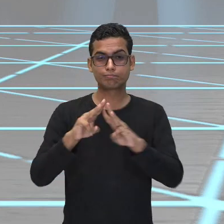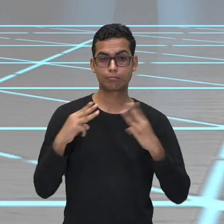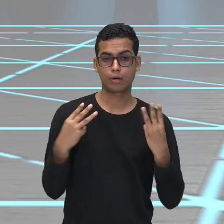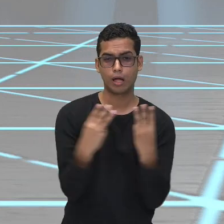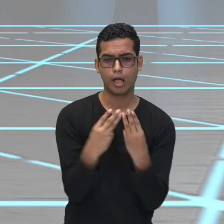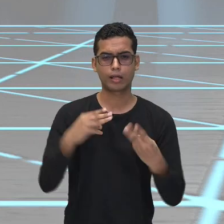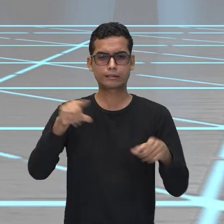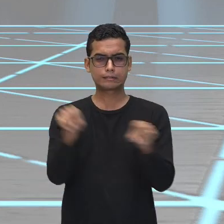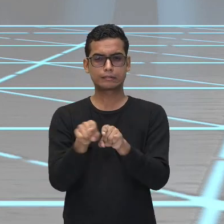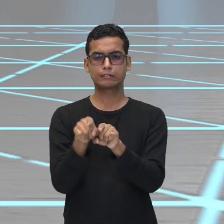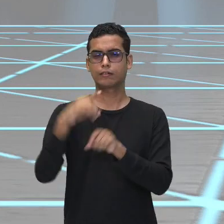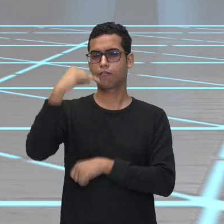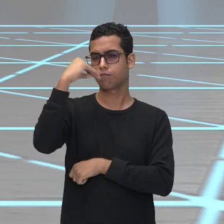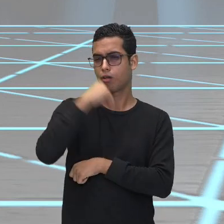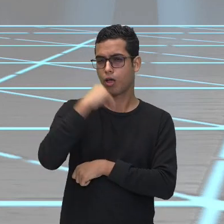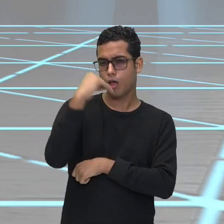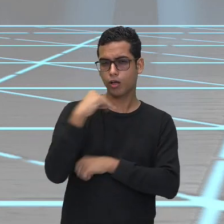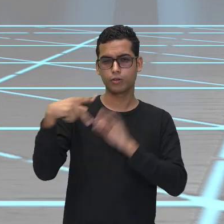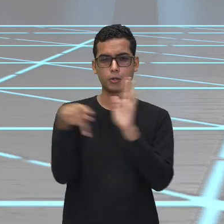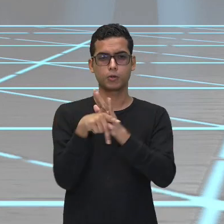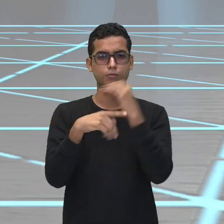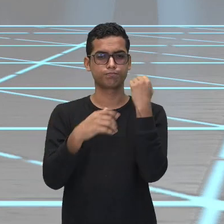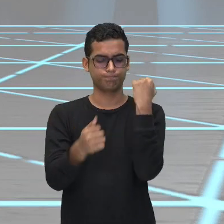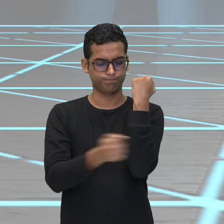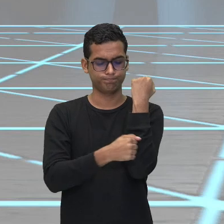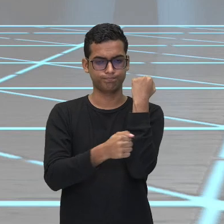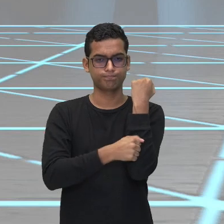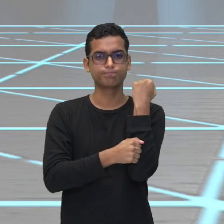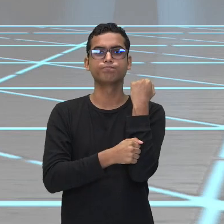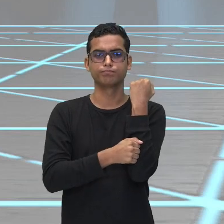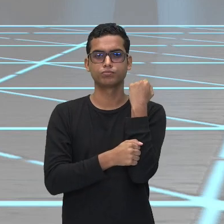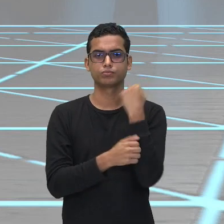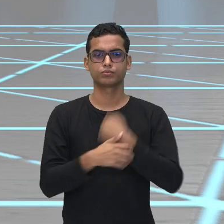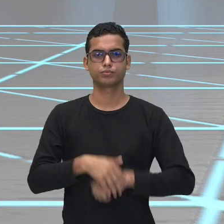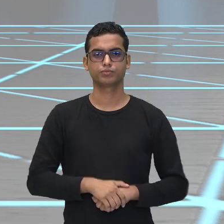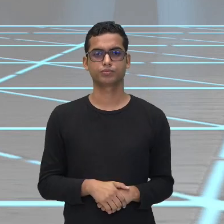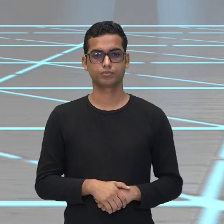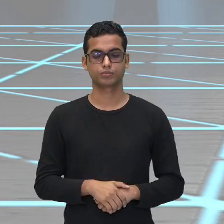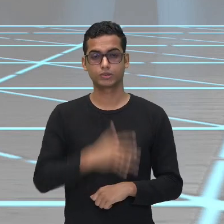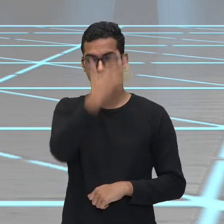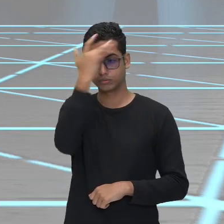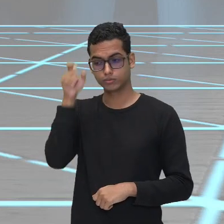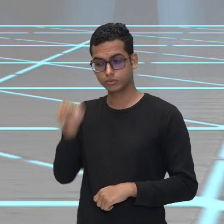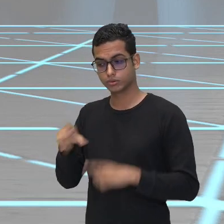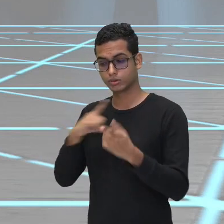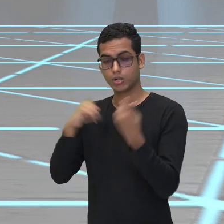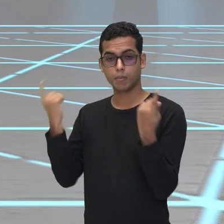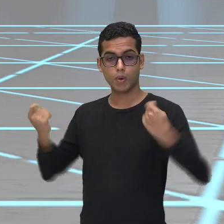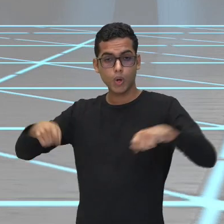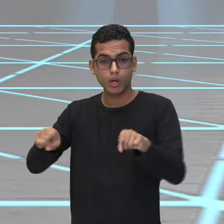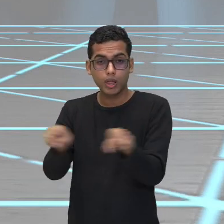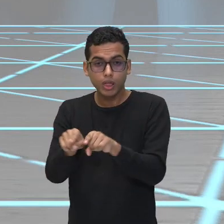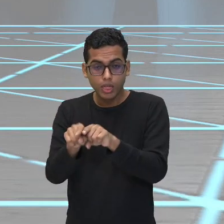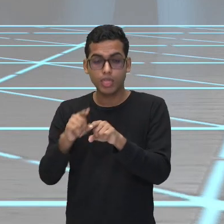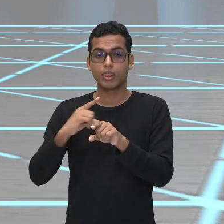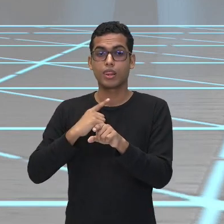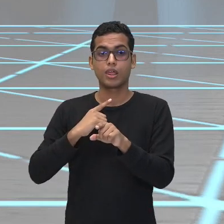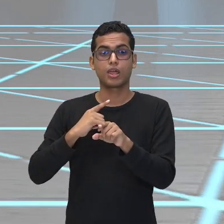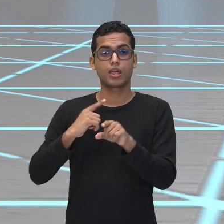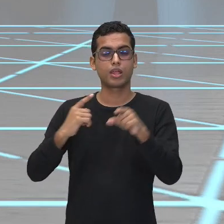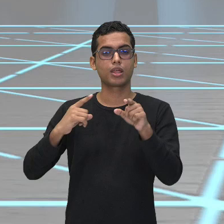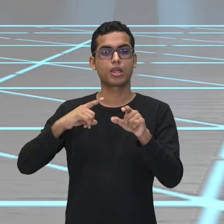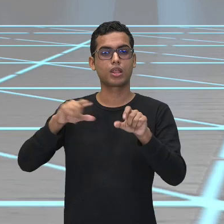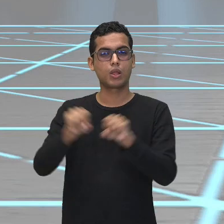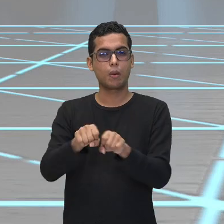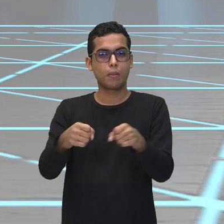né? E o que acaba fazendo com que esse indivíduo que apresenta esse quadro de osteoporose tenha mais chances de sofrer fraturas, porque vai